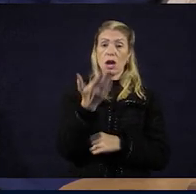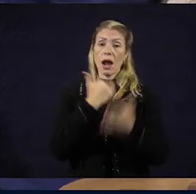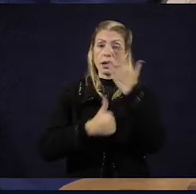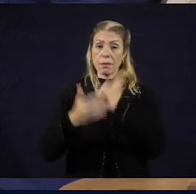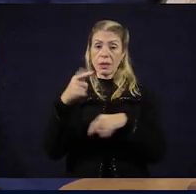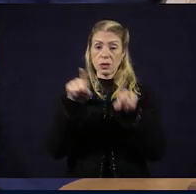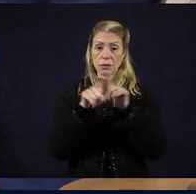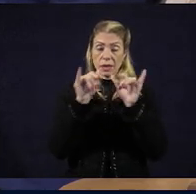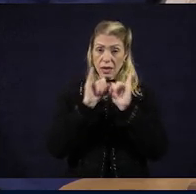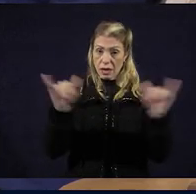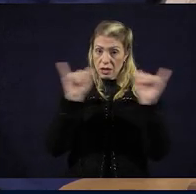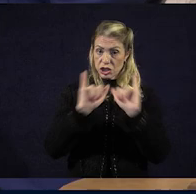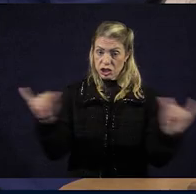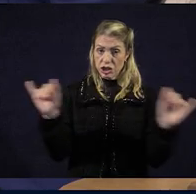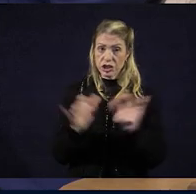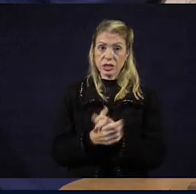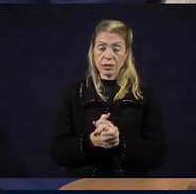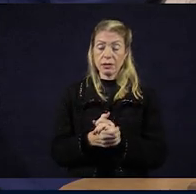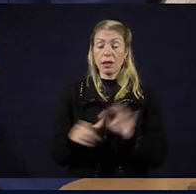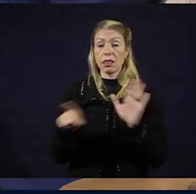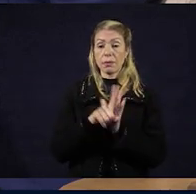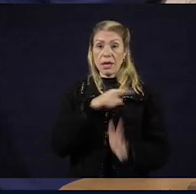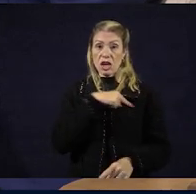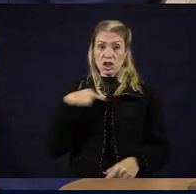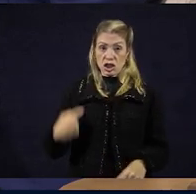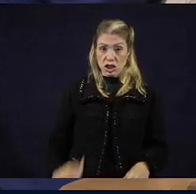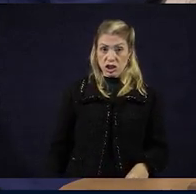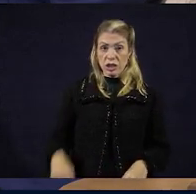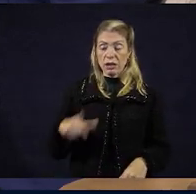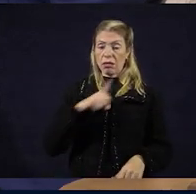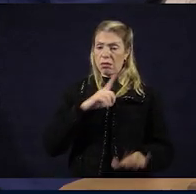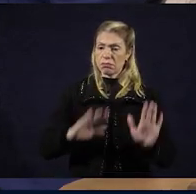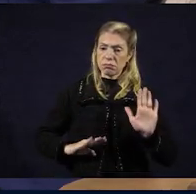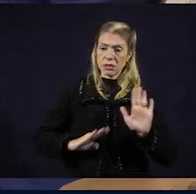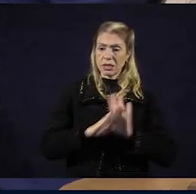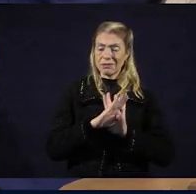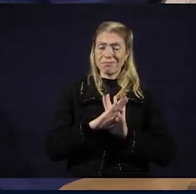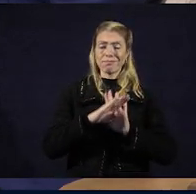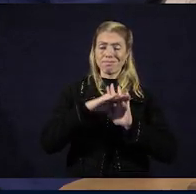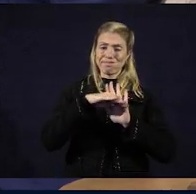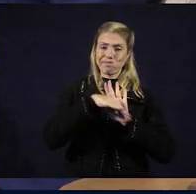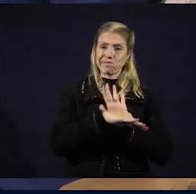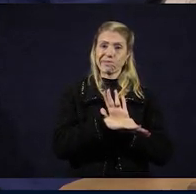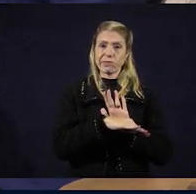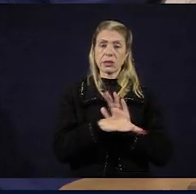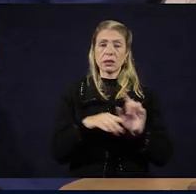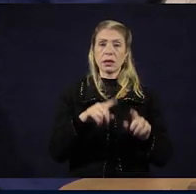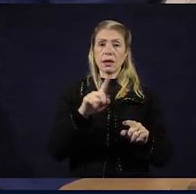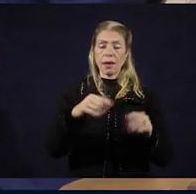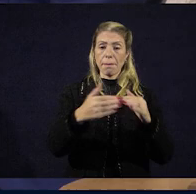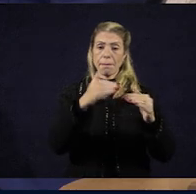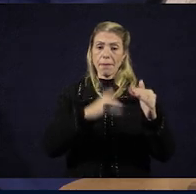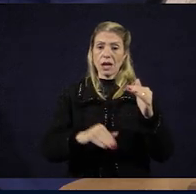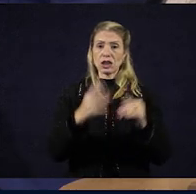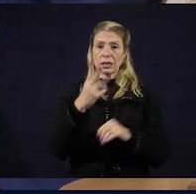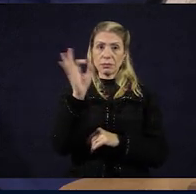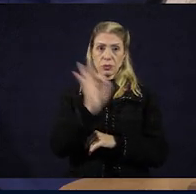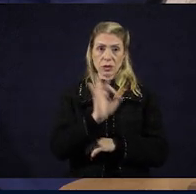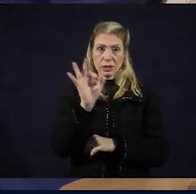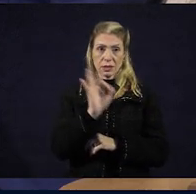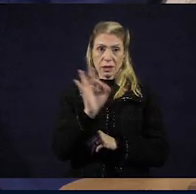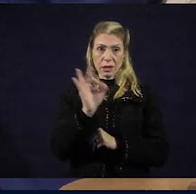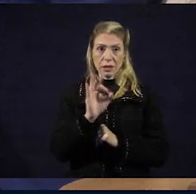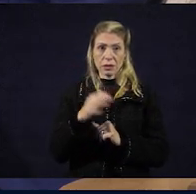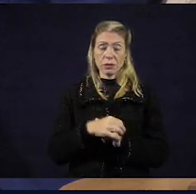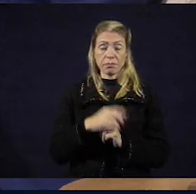no entanto e a China também esse ano vai crescer muito menos do que todo mundo esperava abaixo de três por cento olhando